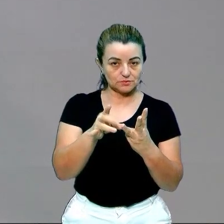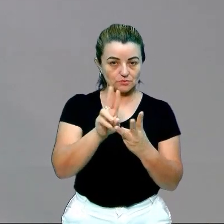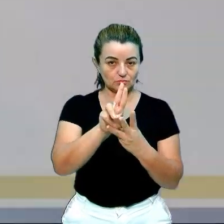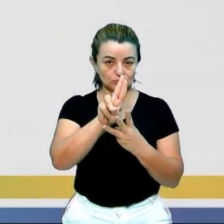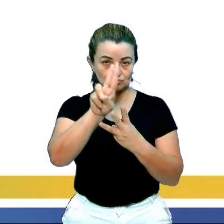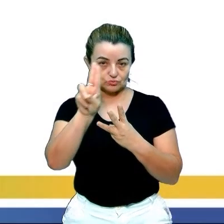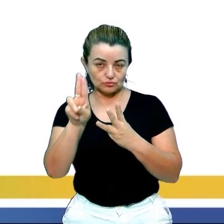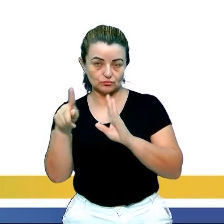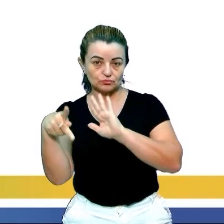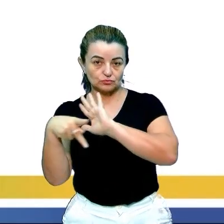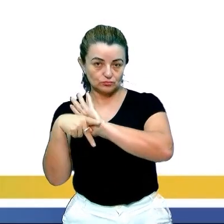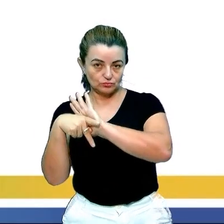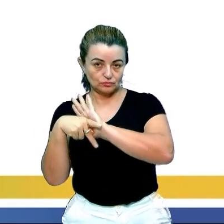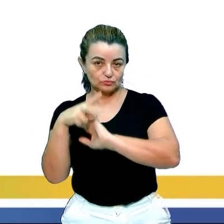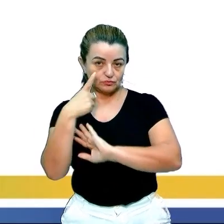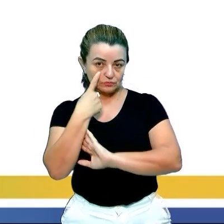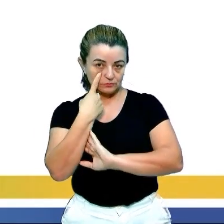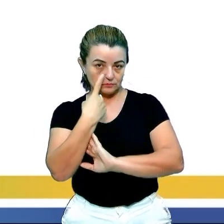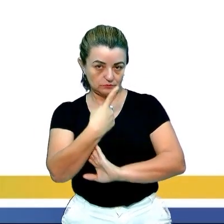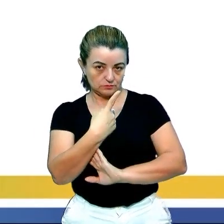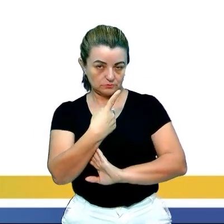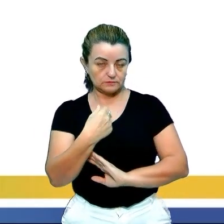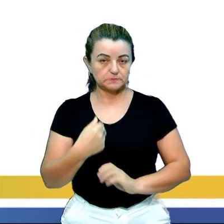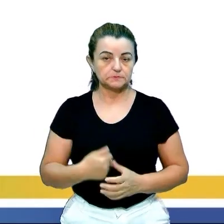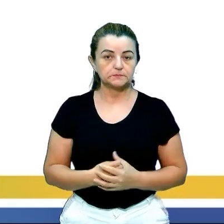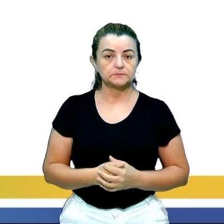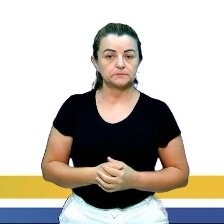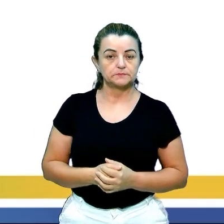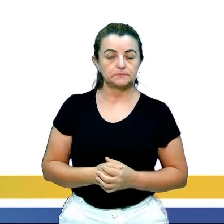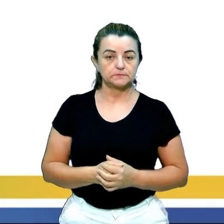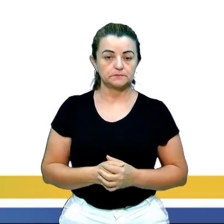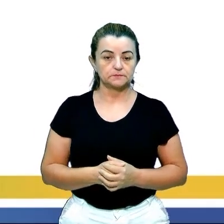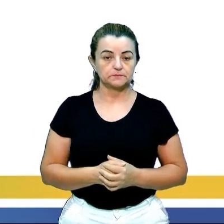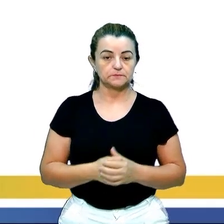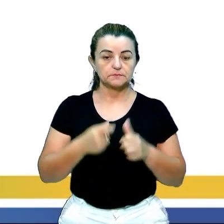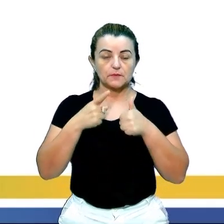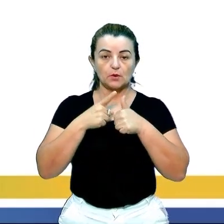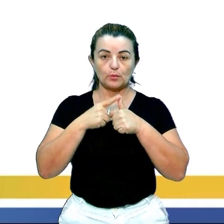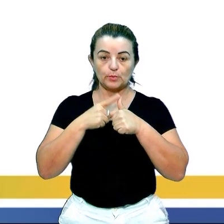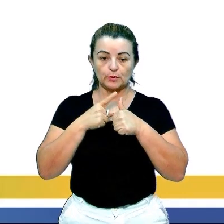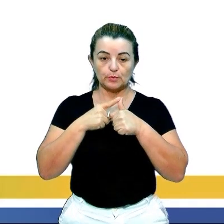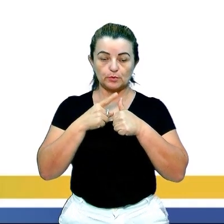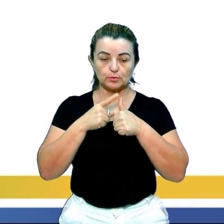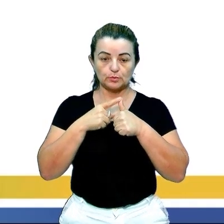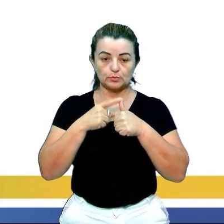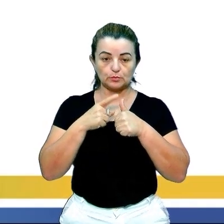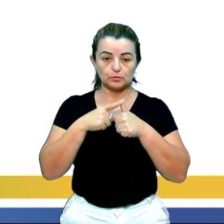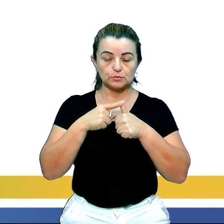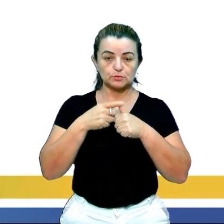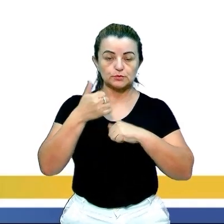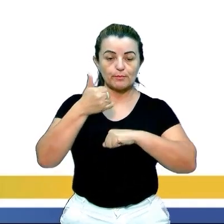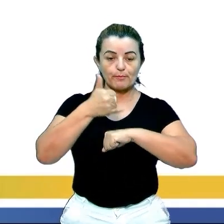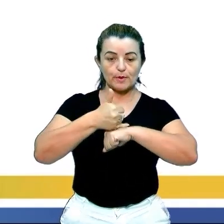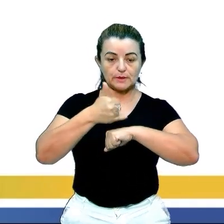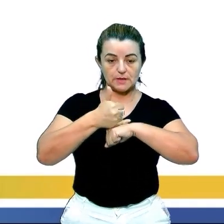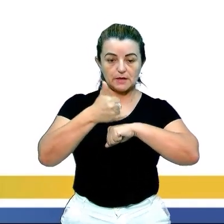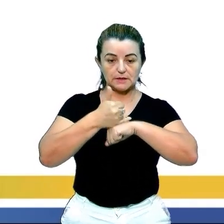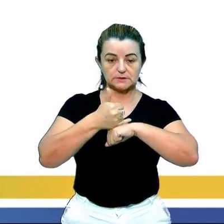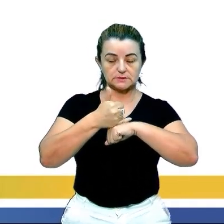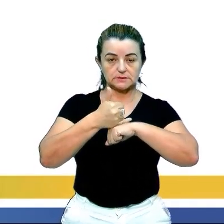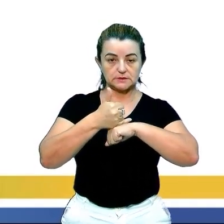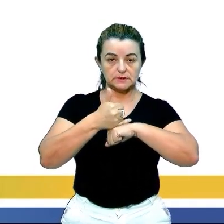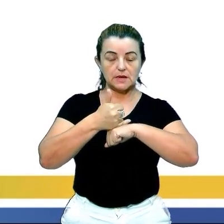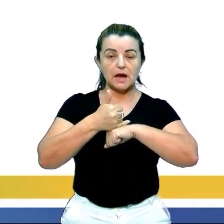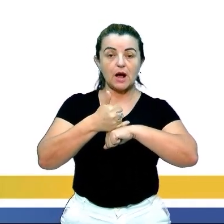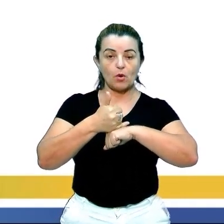nome específico. Acompanhem comigo. O primeiro grupo são metais, nós chamamos esses metais